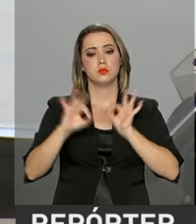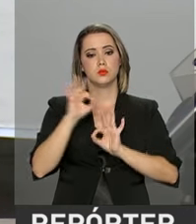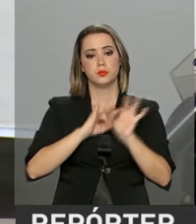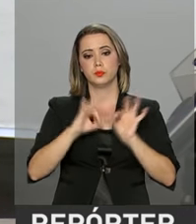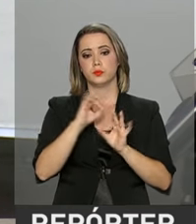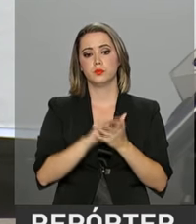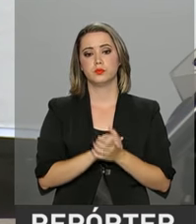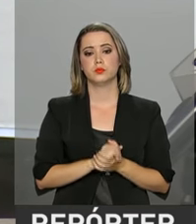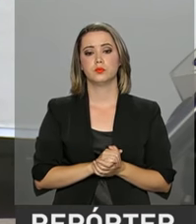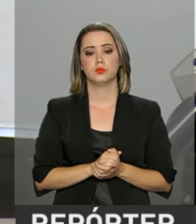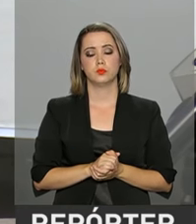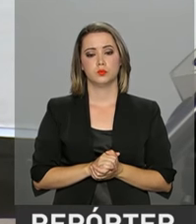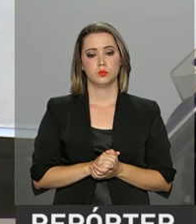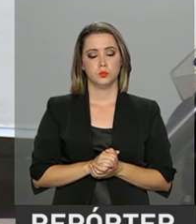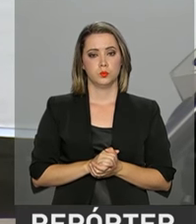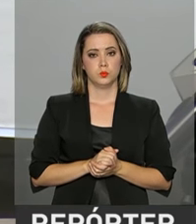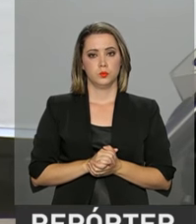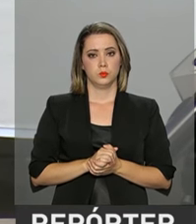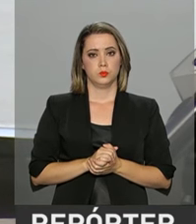que